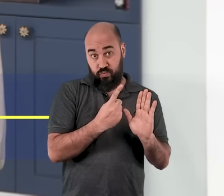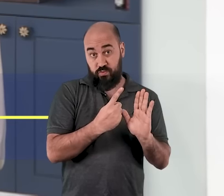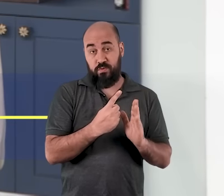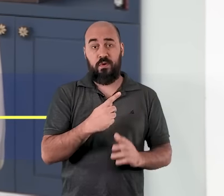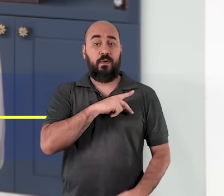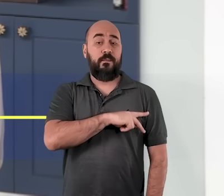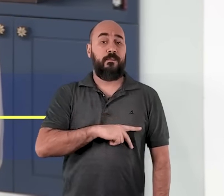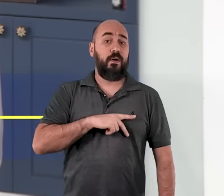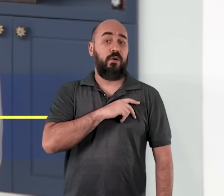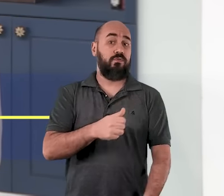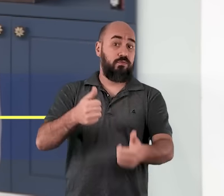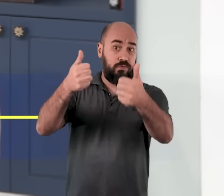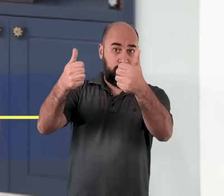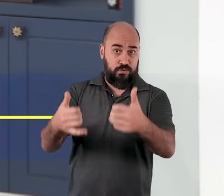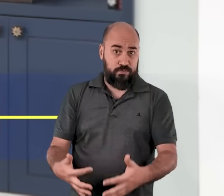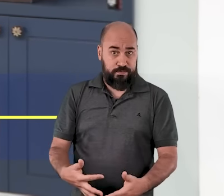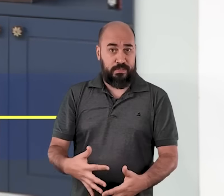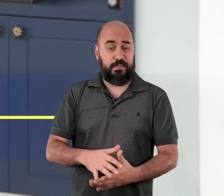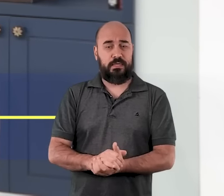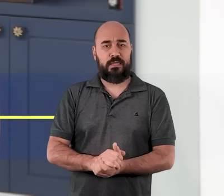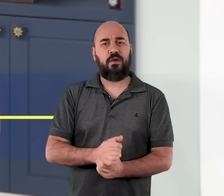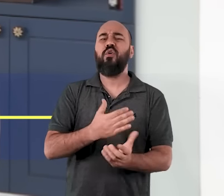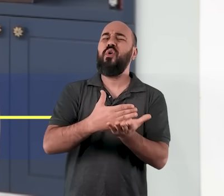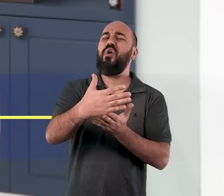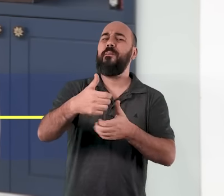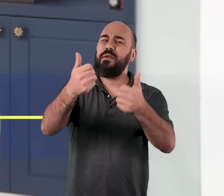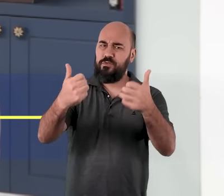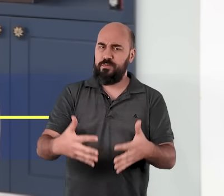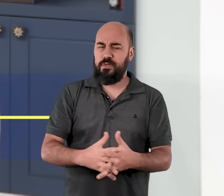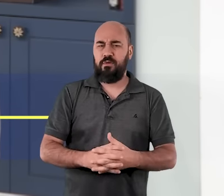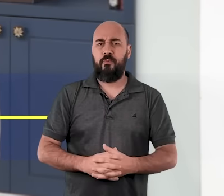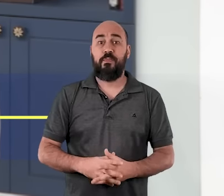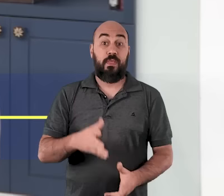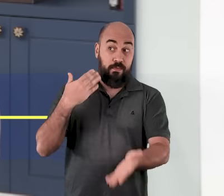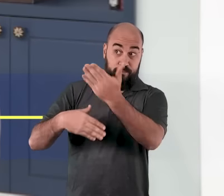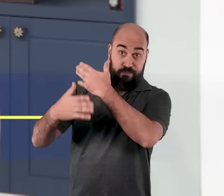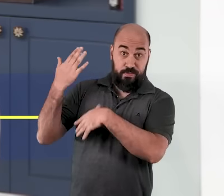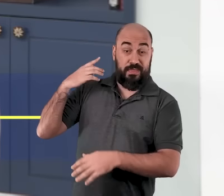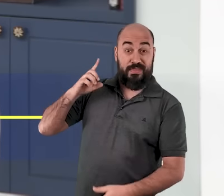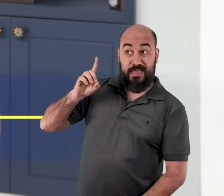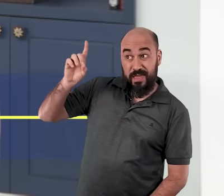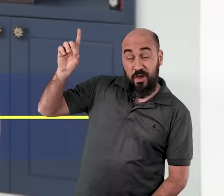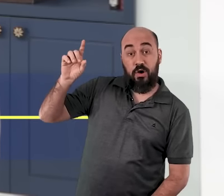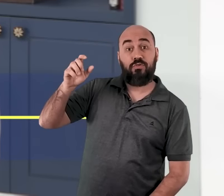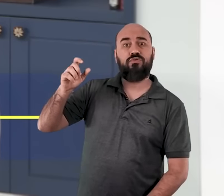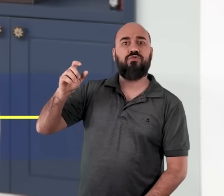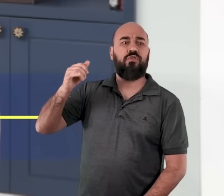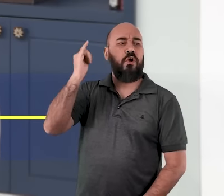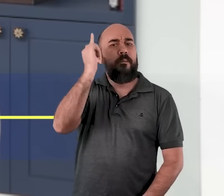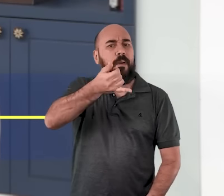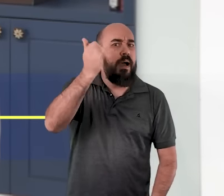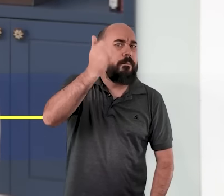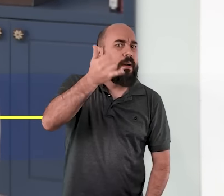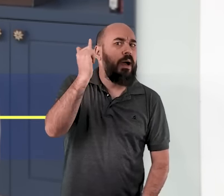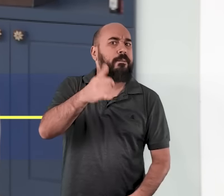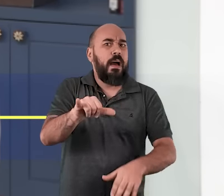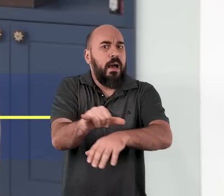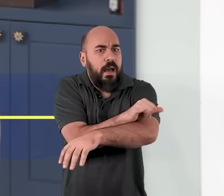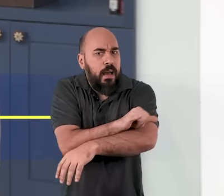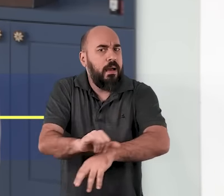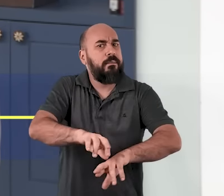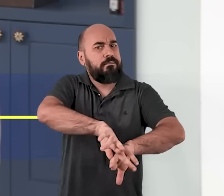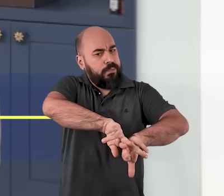Paulo nos diz assim, o capítulo começa assim, antigamente Deus falou muitas vezes e de muitas maneiras aos